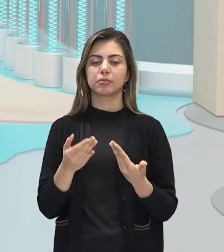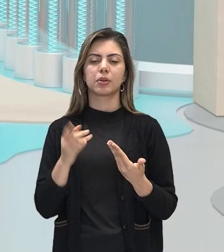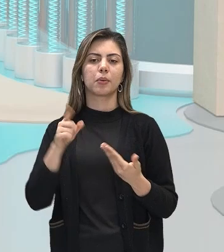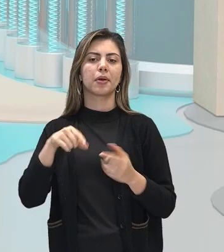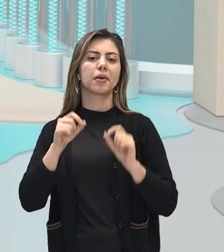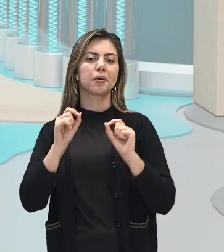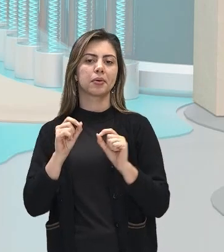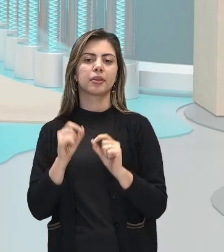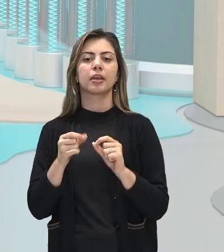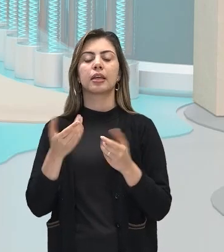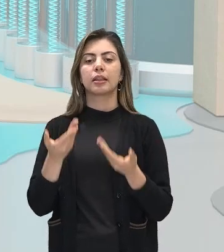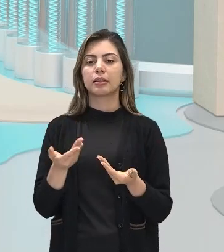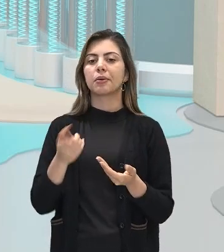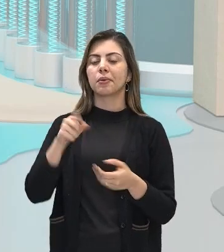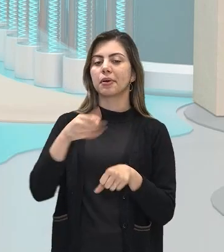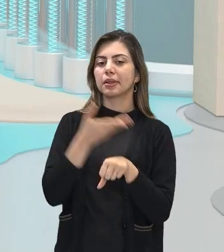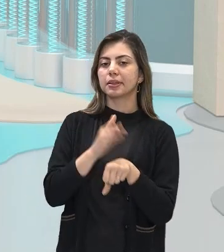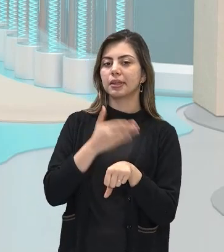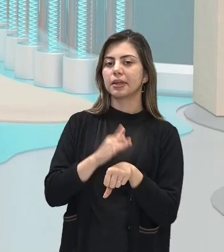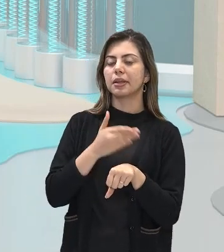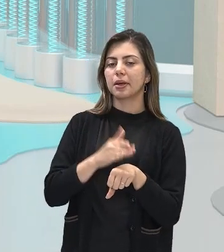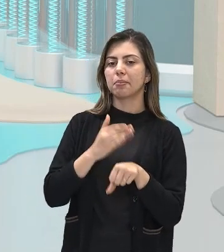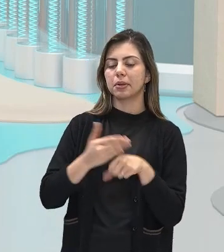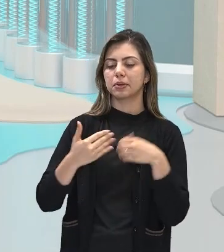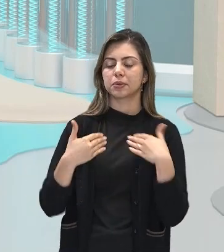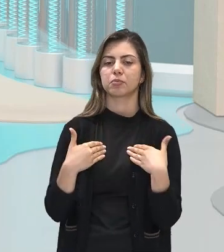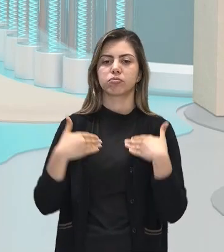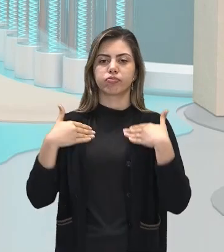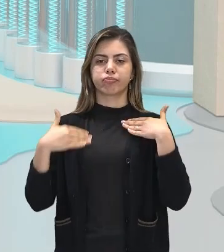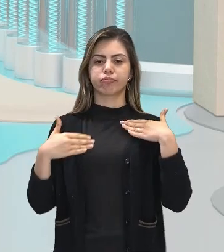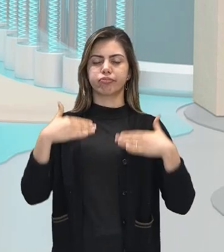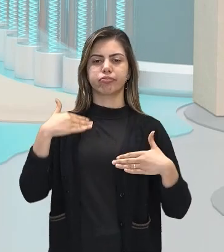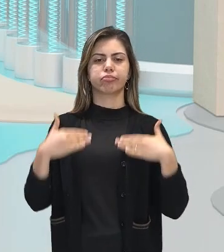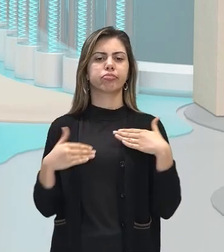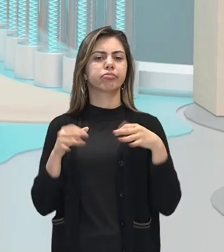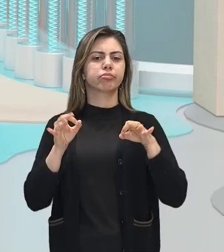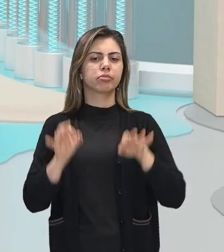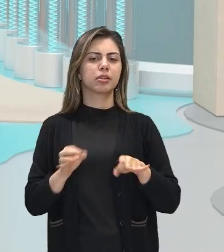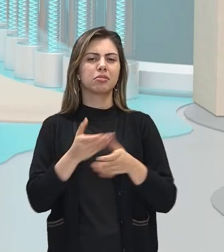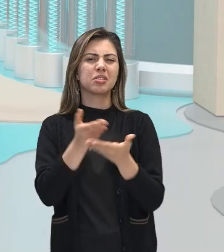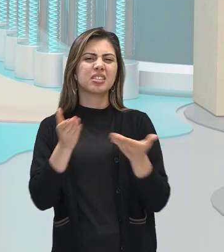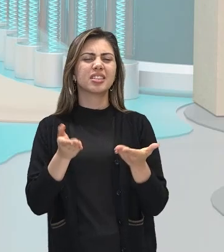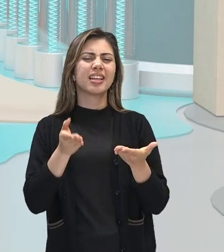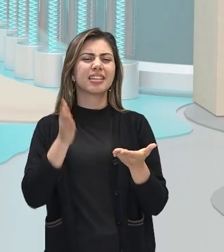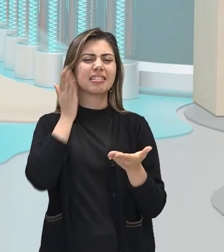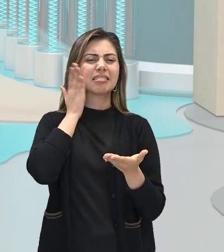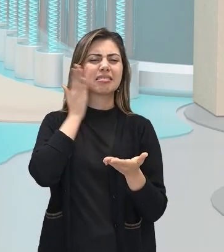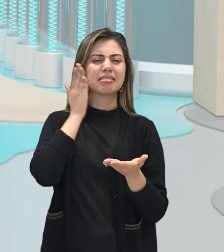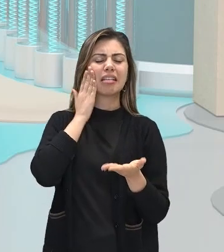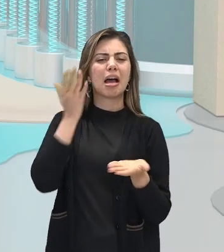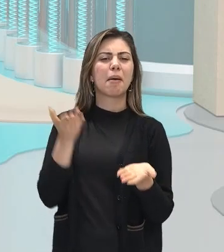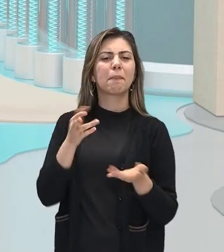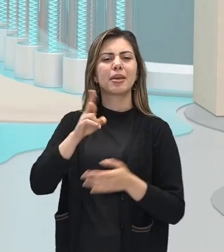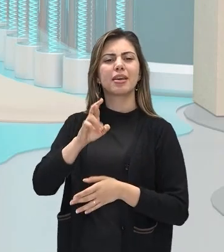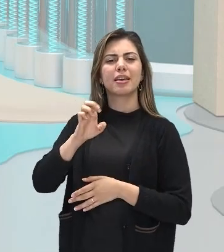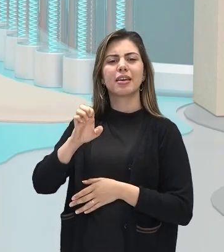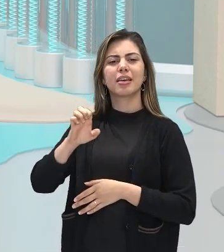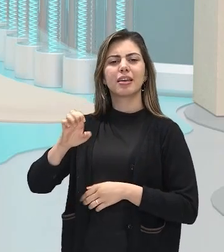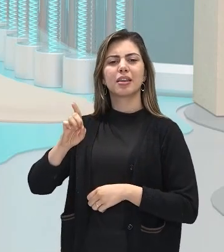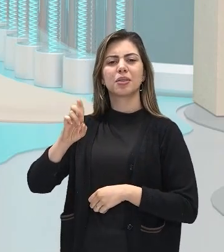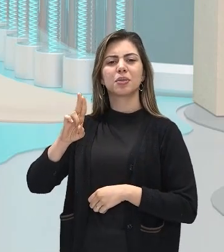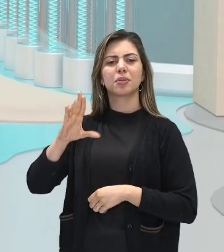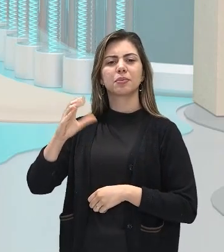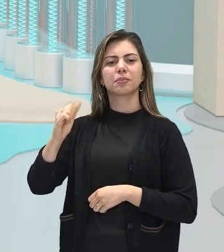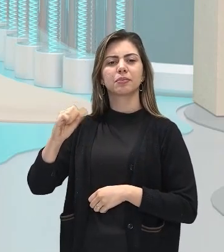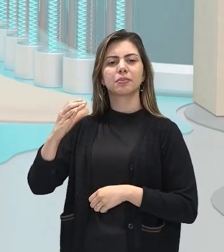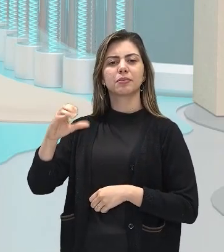de reeducação postural global. Você já ouviu falar sobre isso? Sabe o que significa? Para que serve? É isso que a